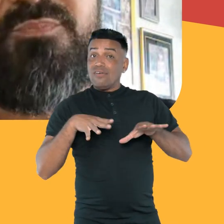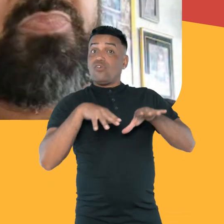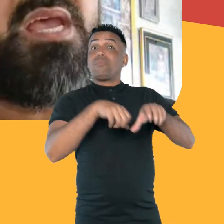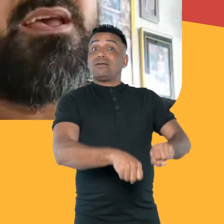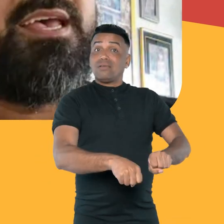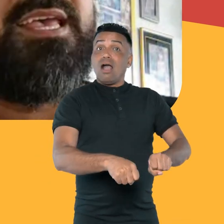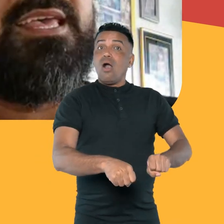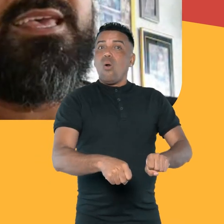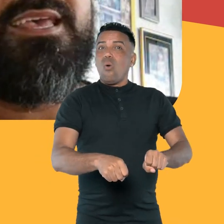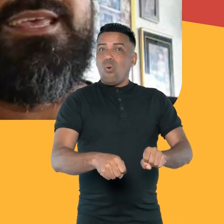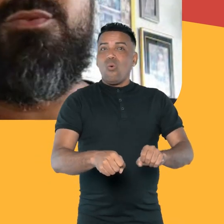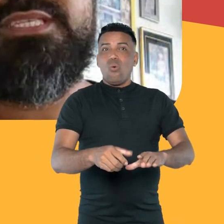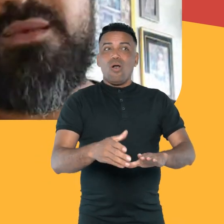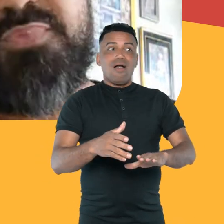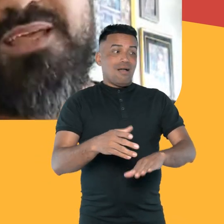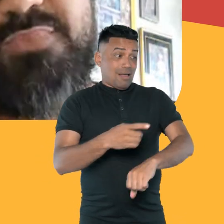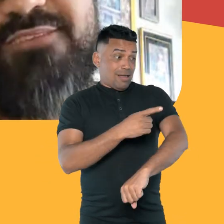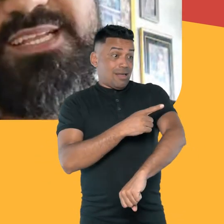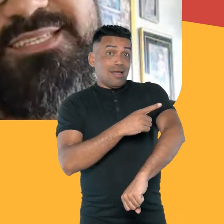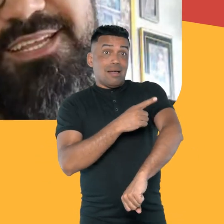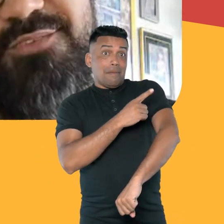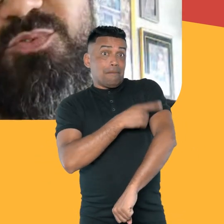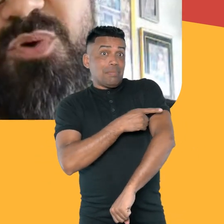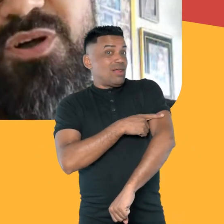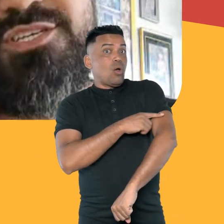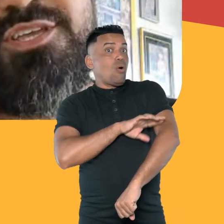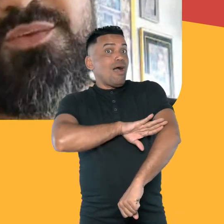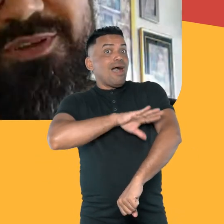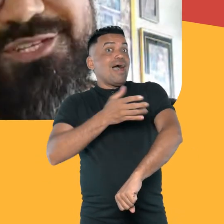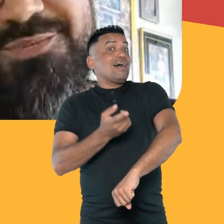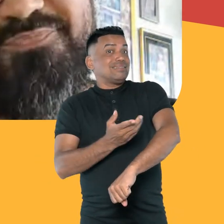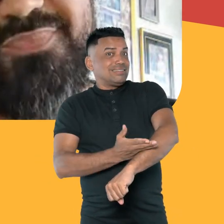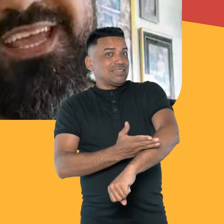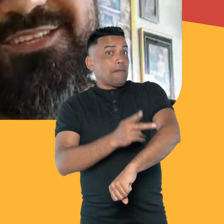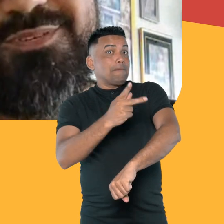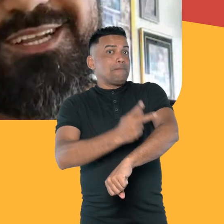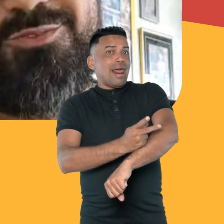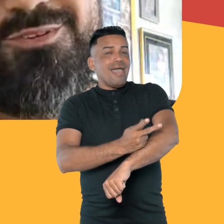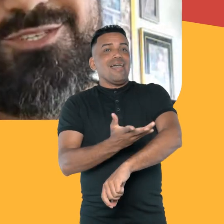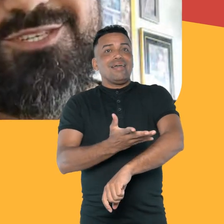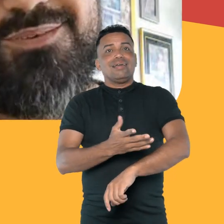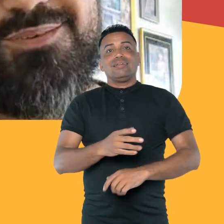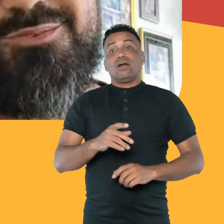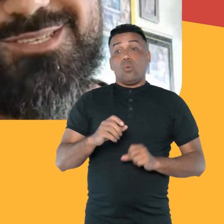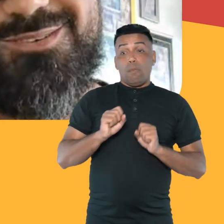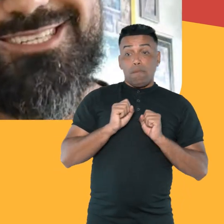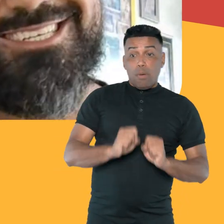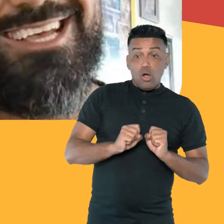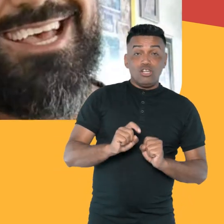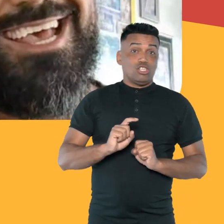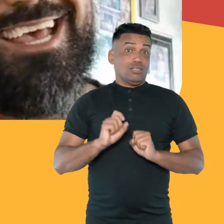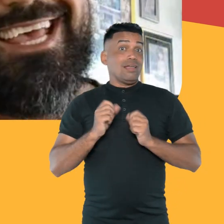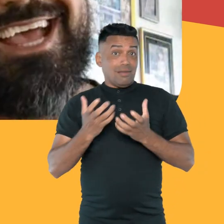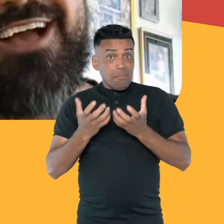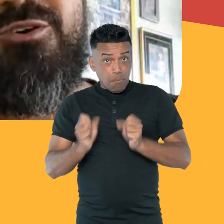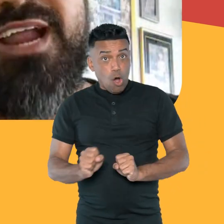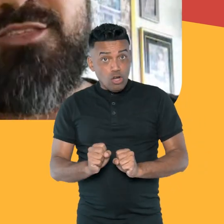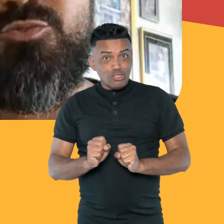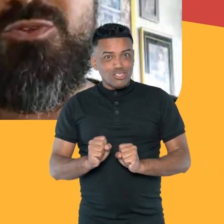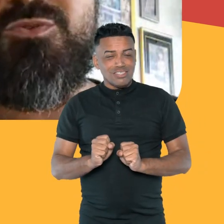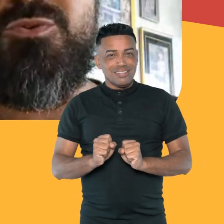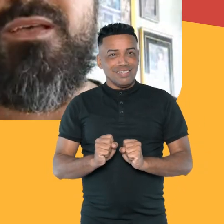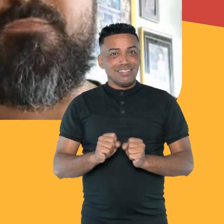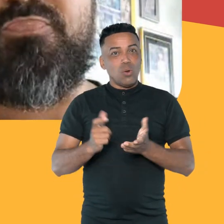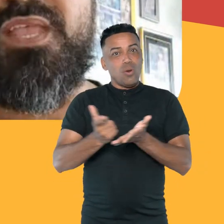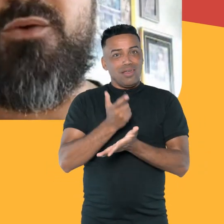aluno um livro. E eu sempre lembrava desse livro, Pode que Pode, que é de um escritor de Belo Horizonte. E